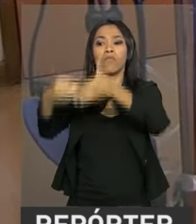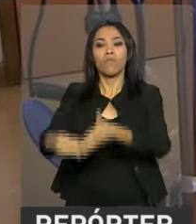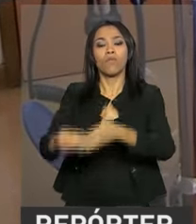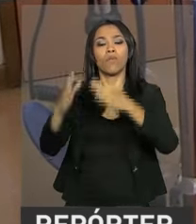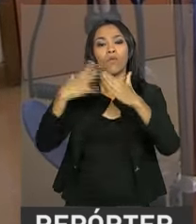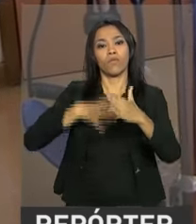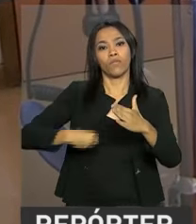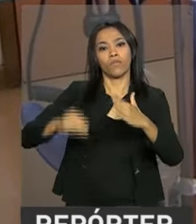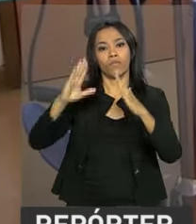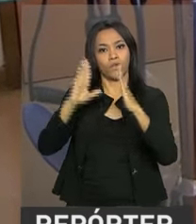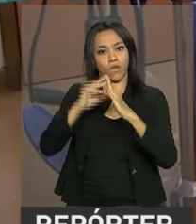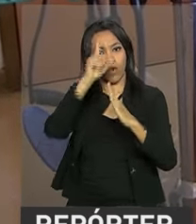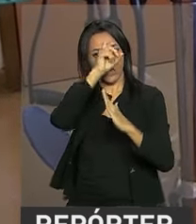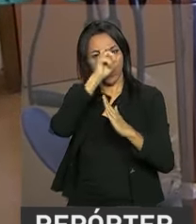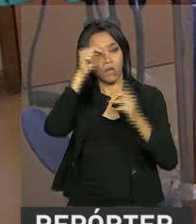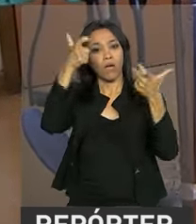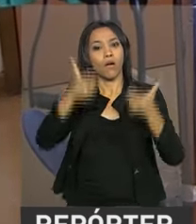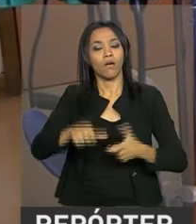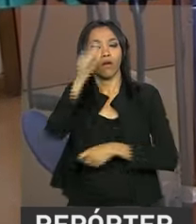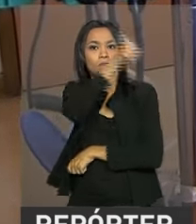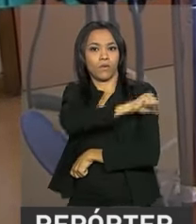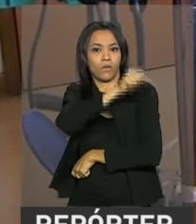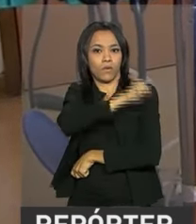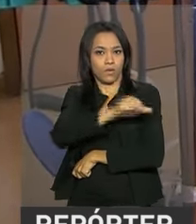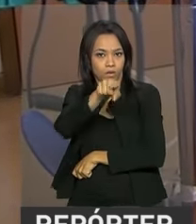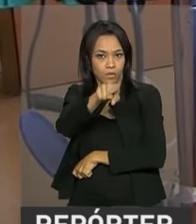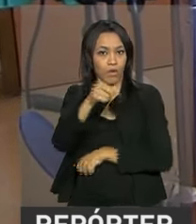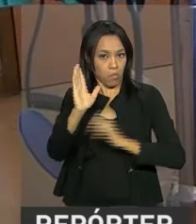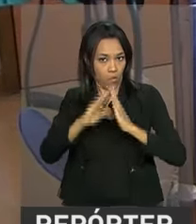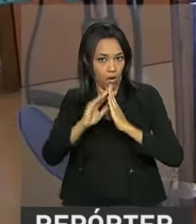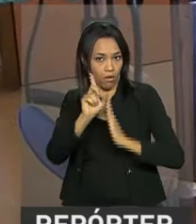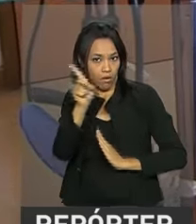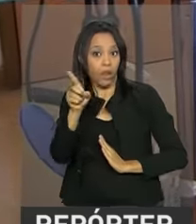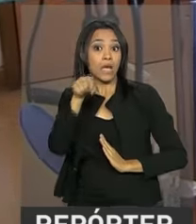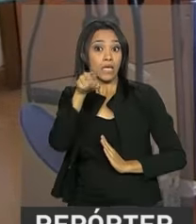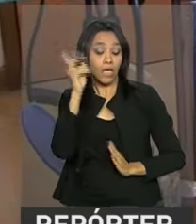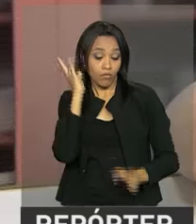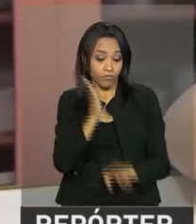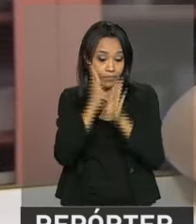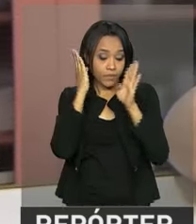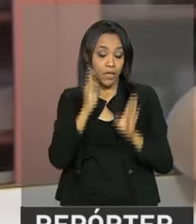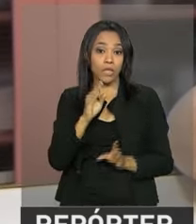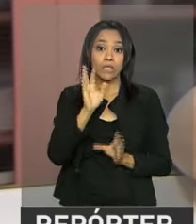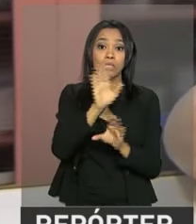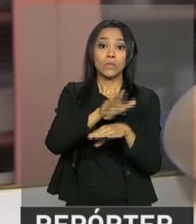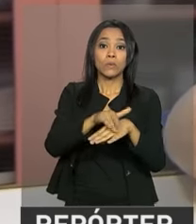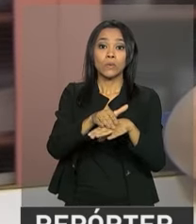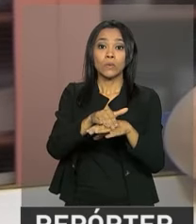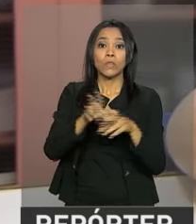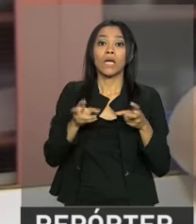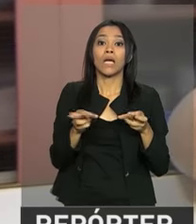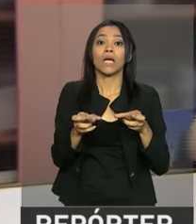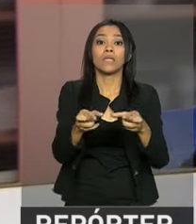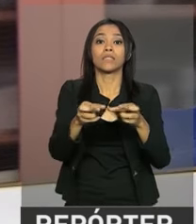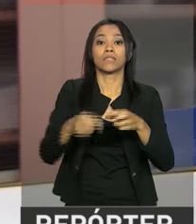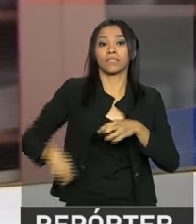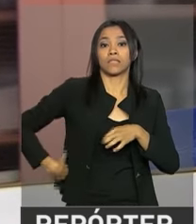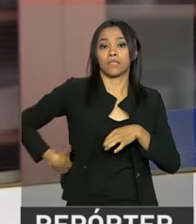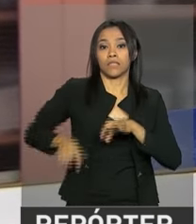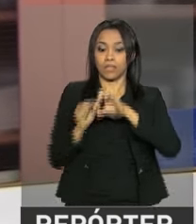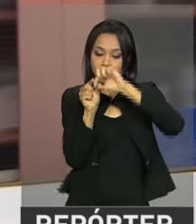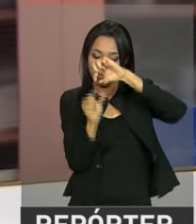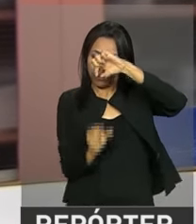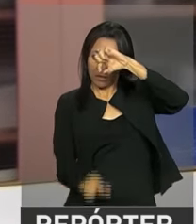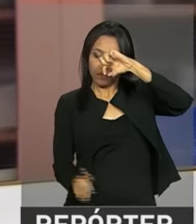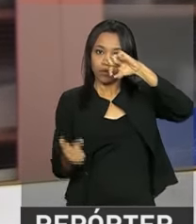um hospital em Macaé, no Rio de Janeiro, onde mora, e o diagnóstico foi leucemia, ou seja, câncer na medula óssea.